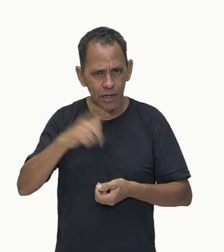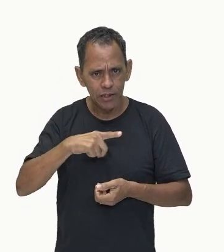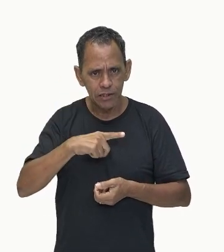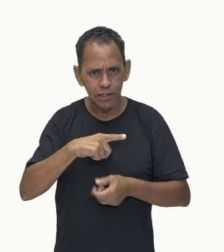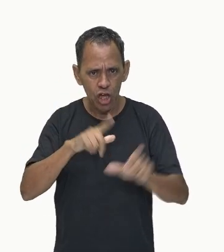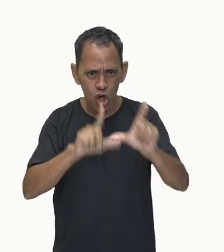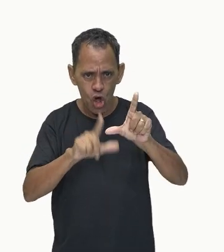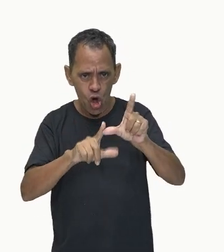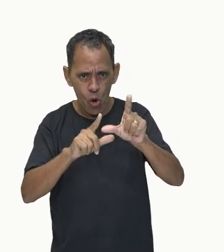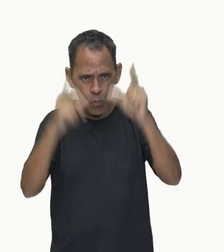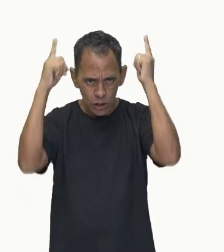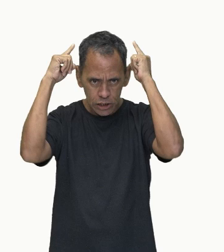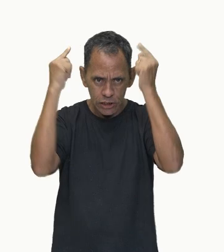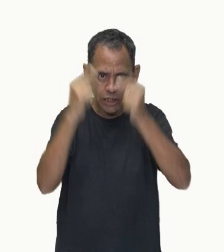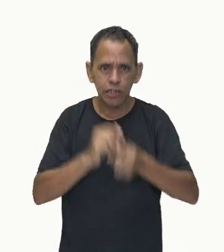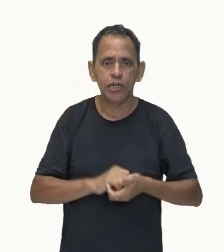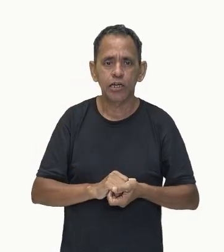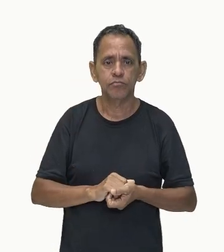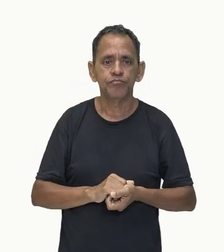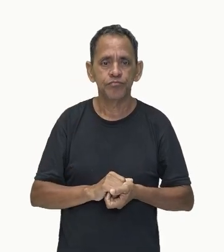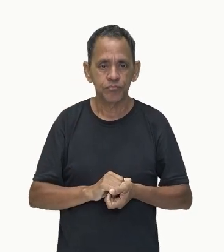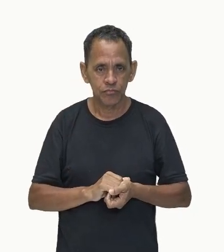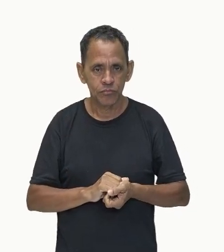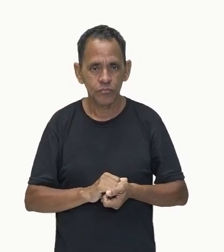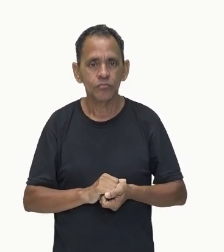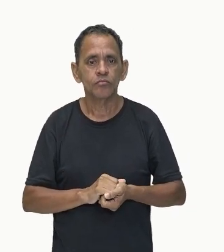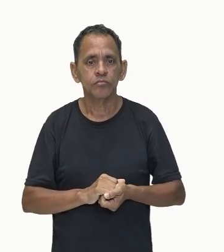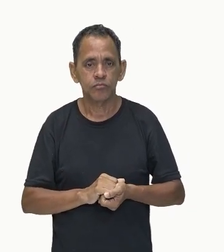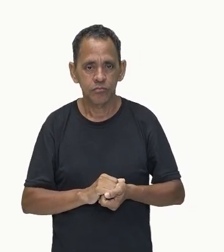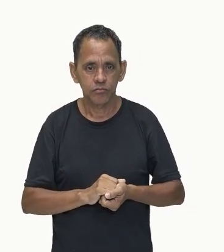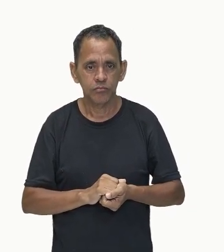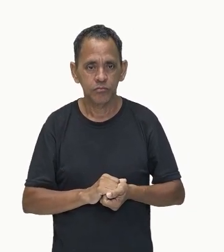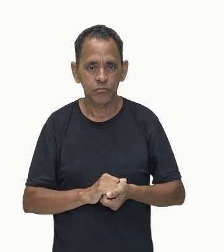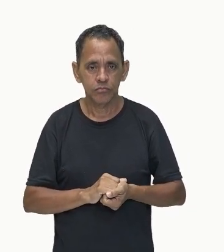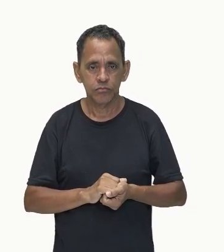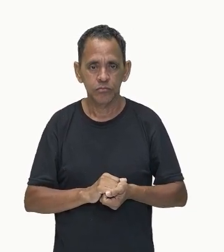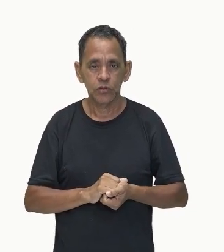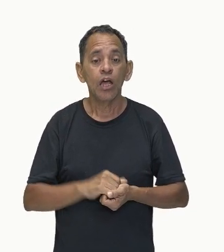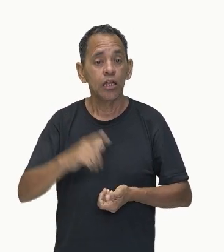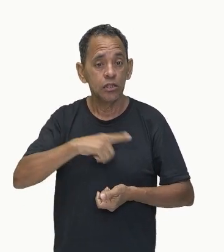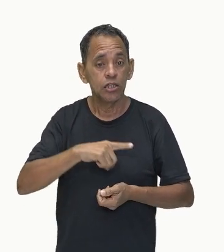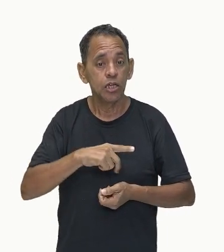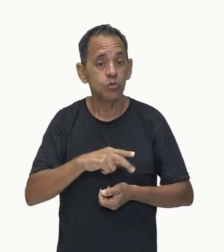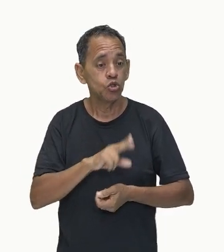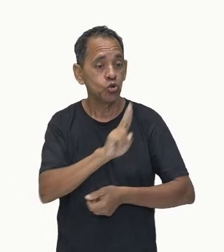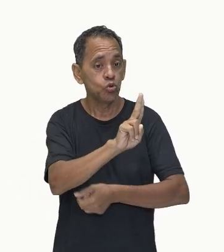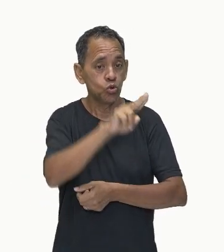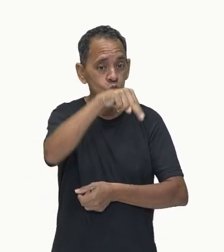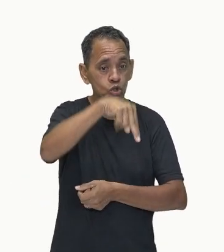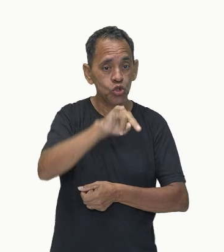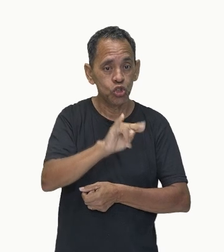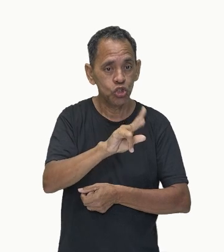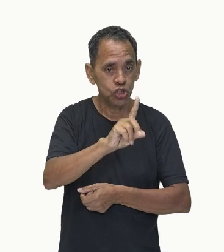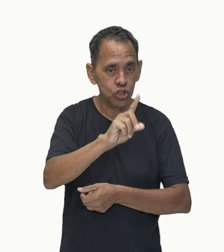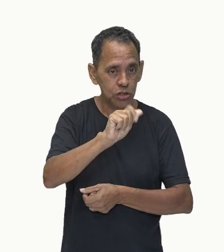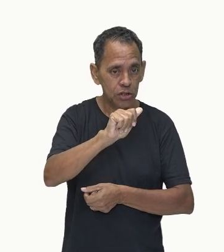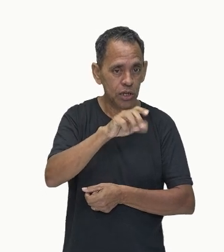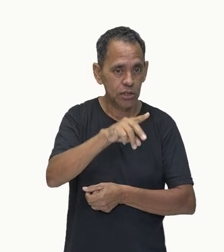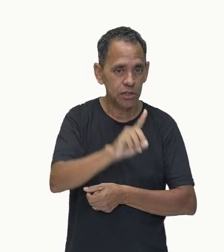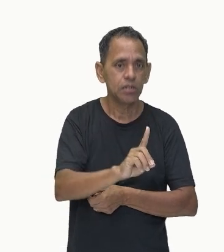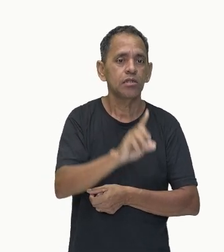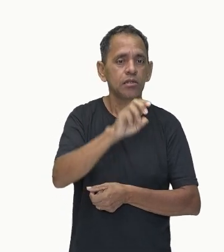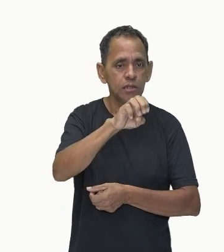estudando aqui, trabalho, força e deslocamento, nós temos as unidades dessas grandezas no